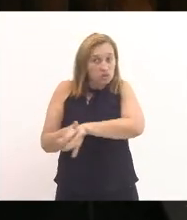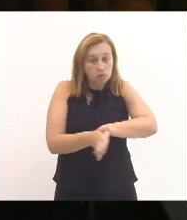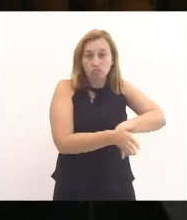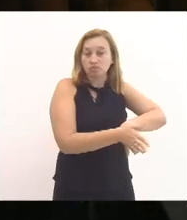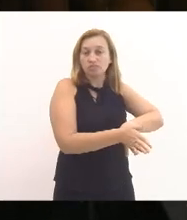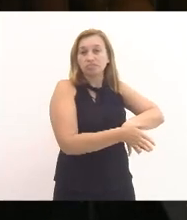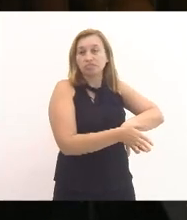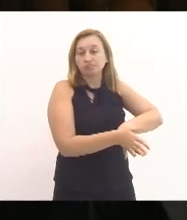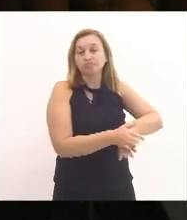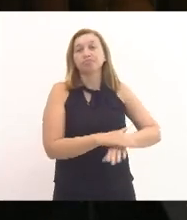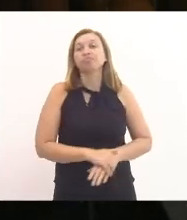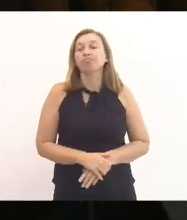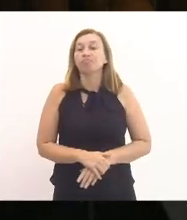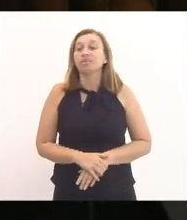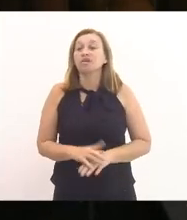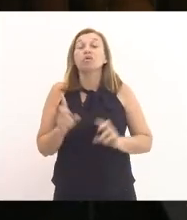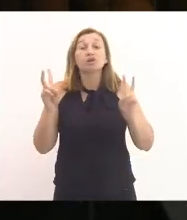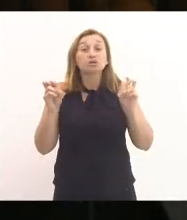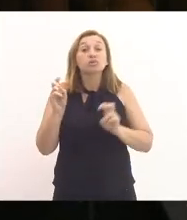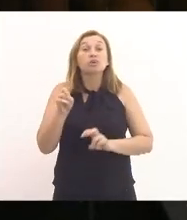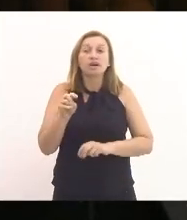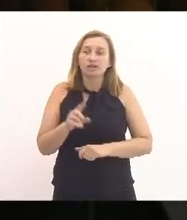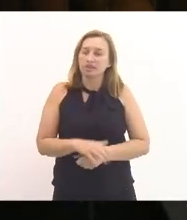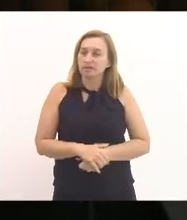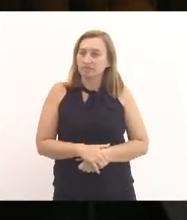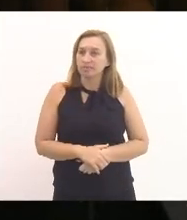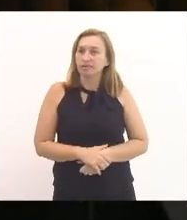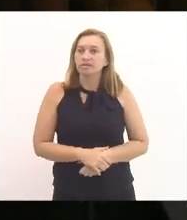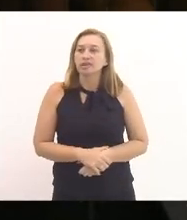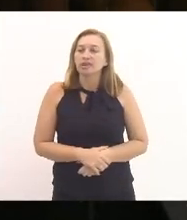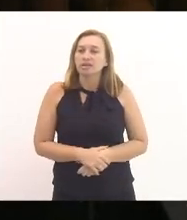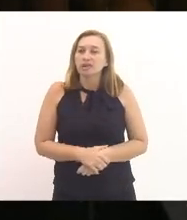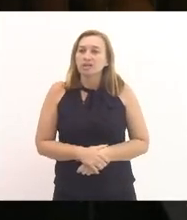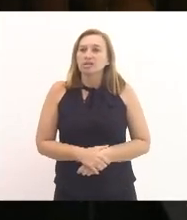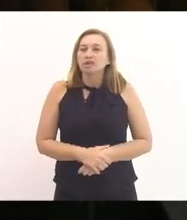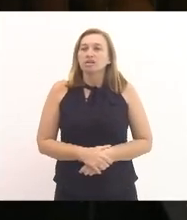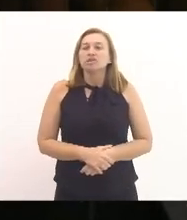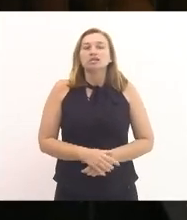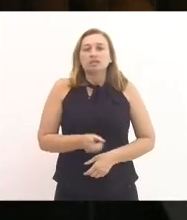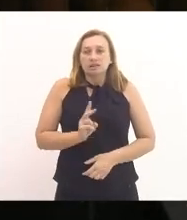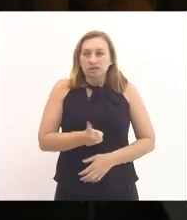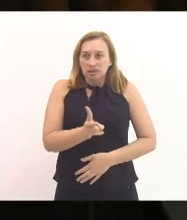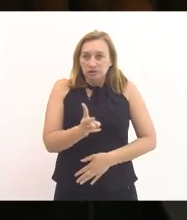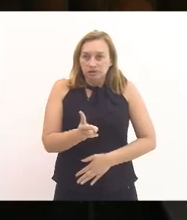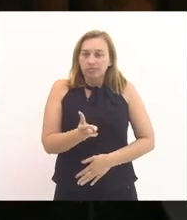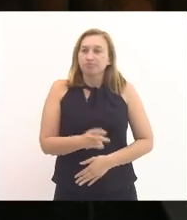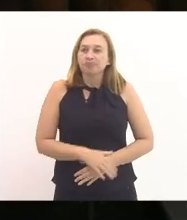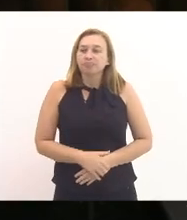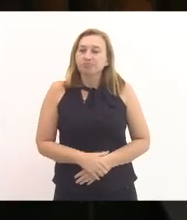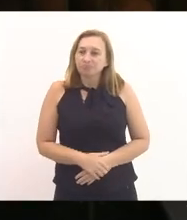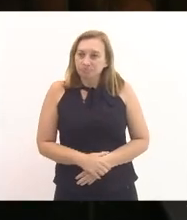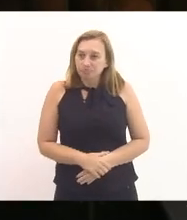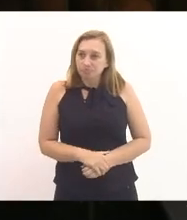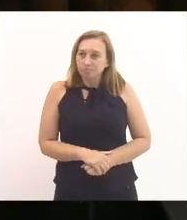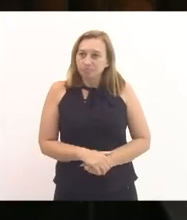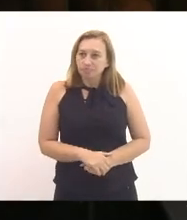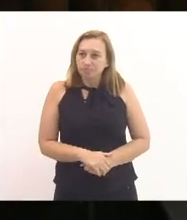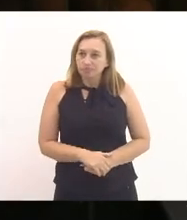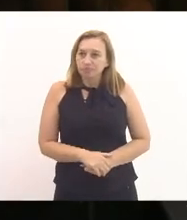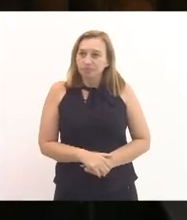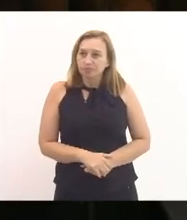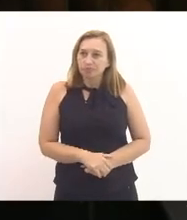congelado é a questão é a seguinte hoje a gente está todo momento a todo momento